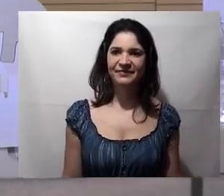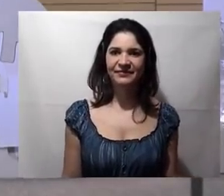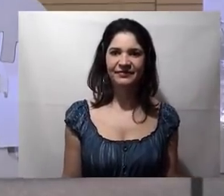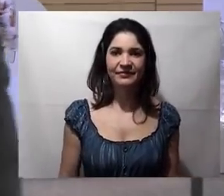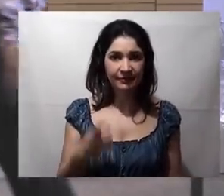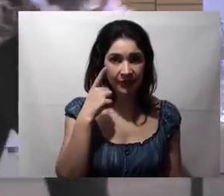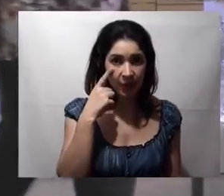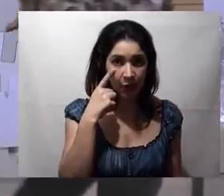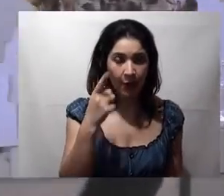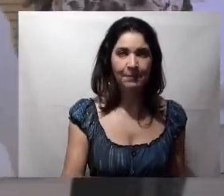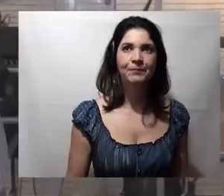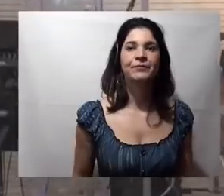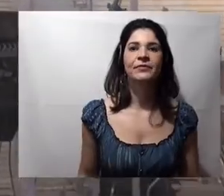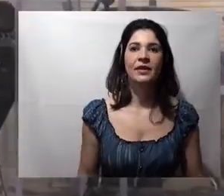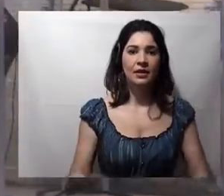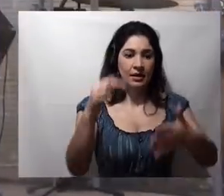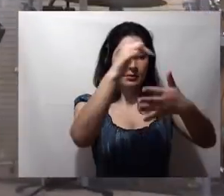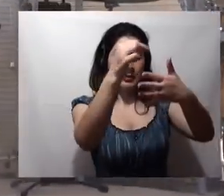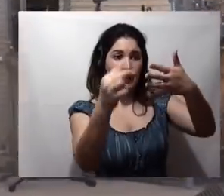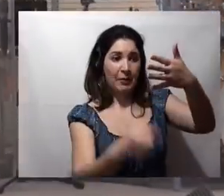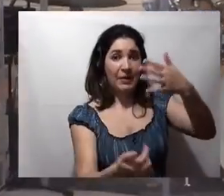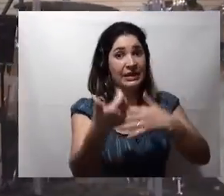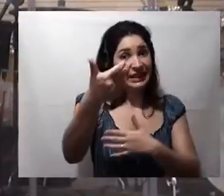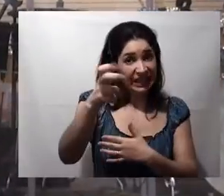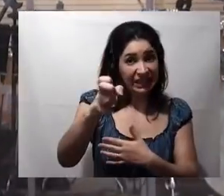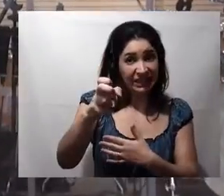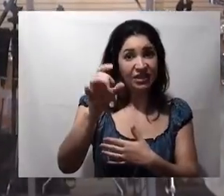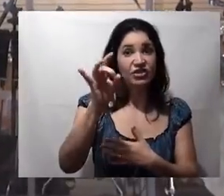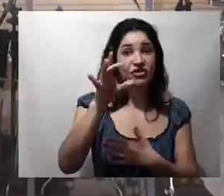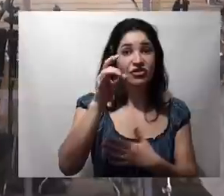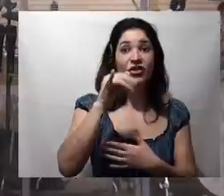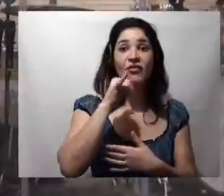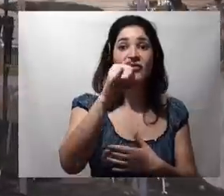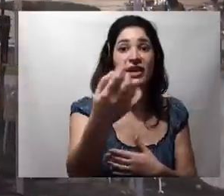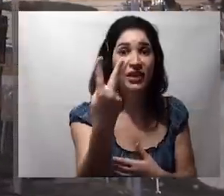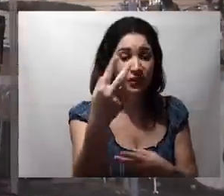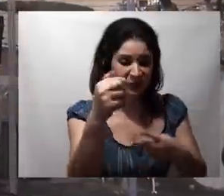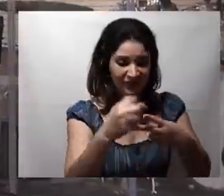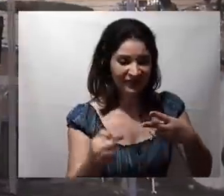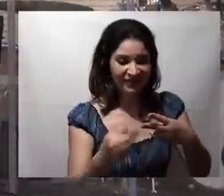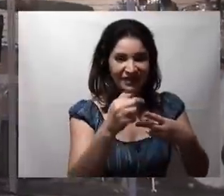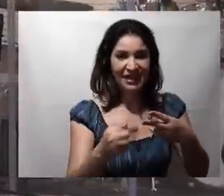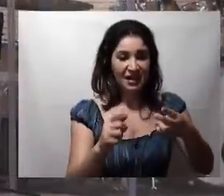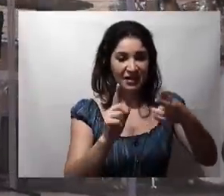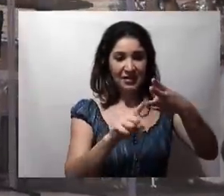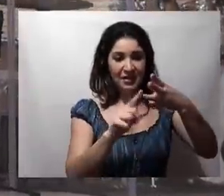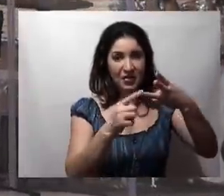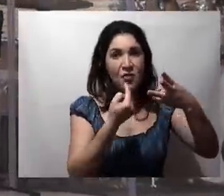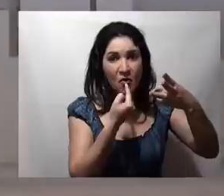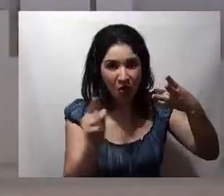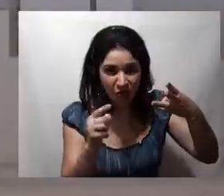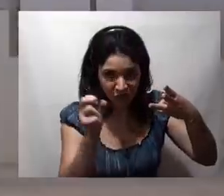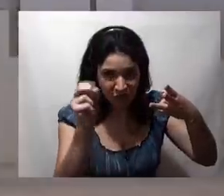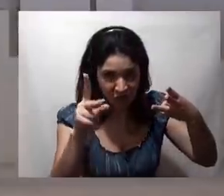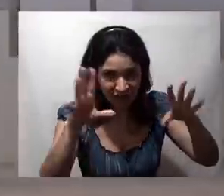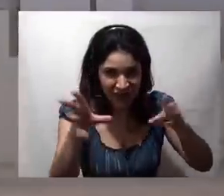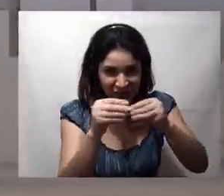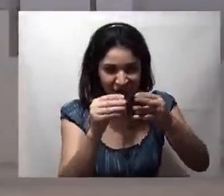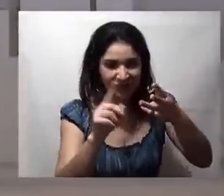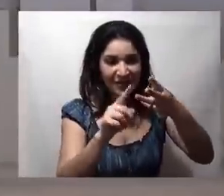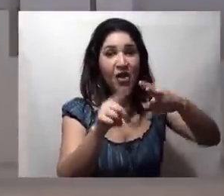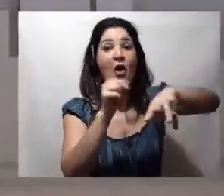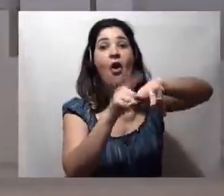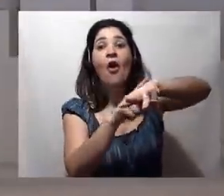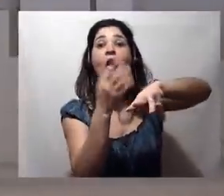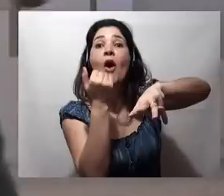e eu falei que são 15 falei duas ah e deixa o para aquele descer tá bom já tá na